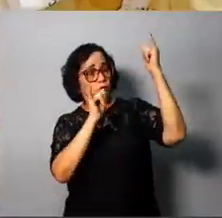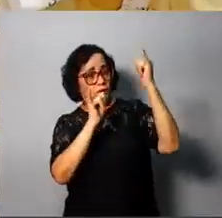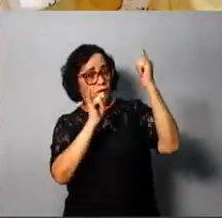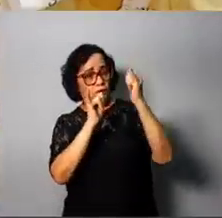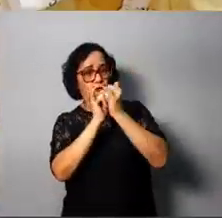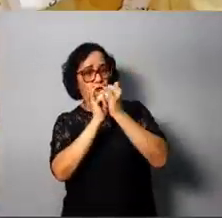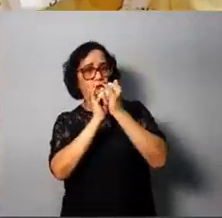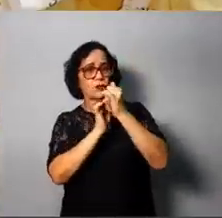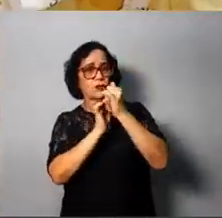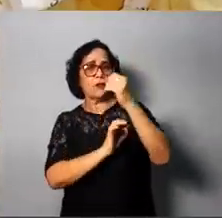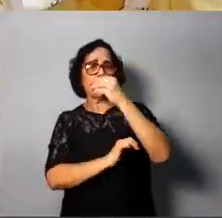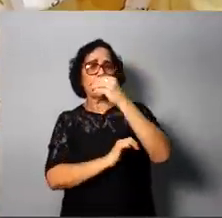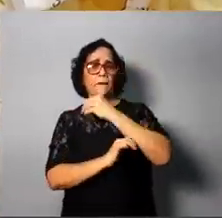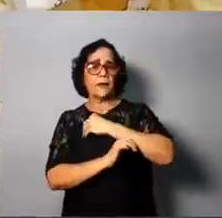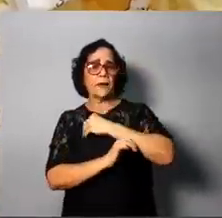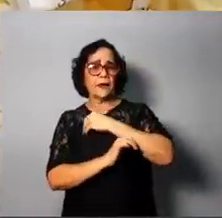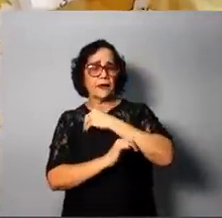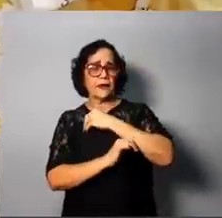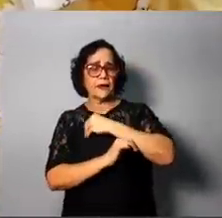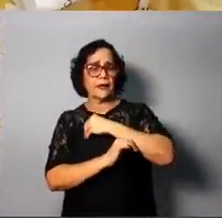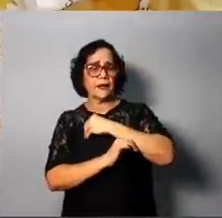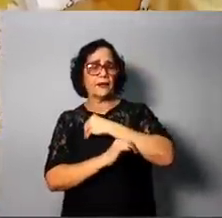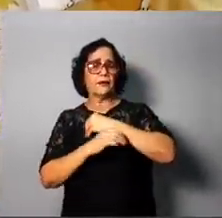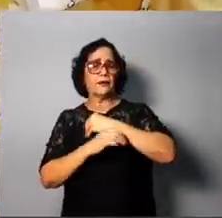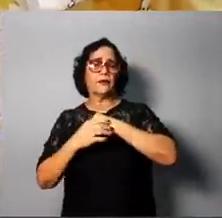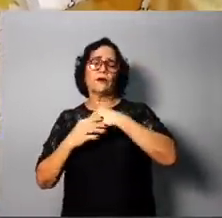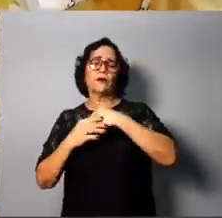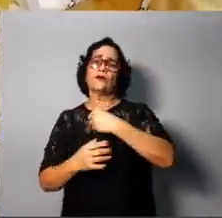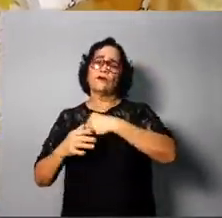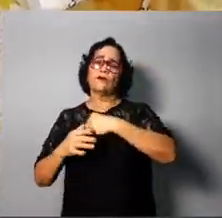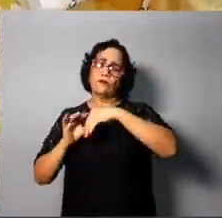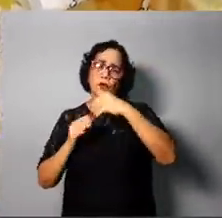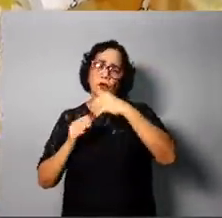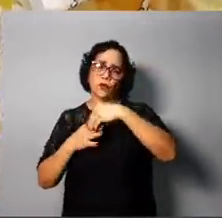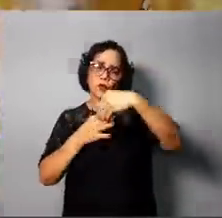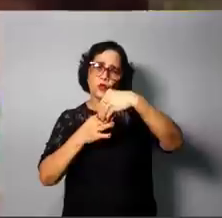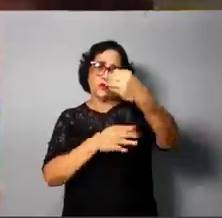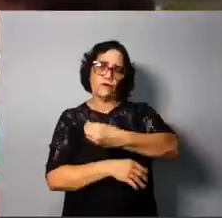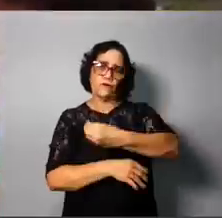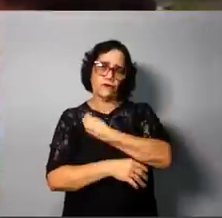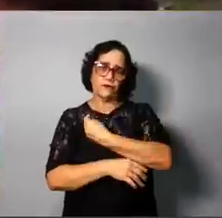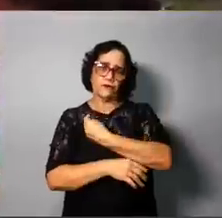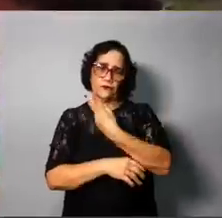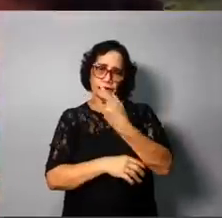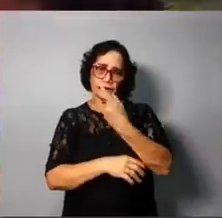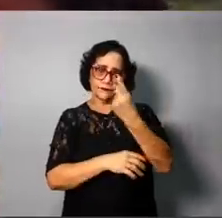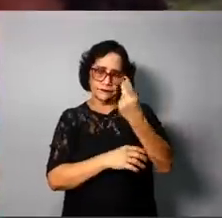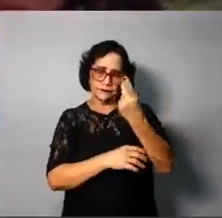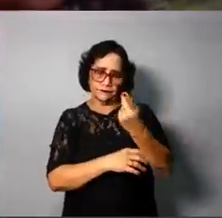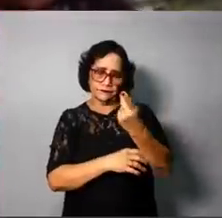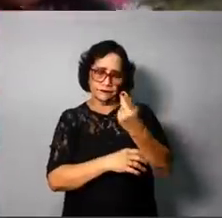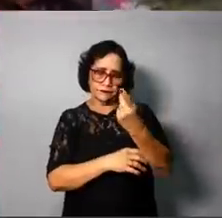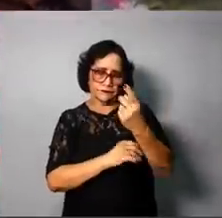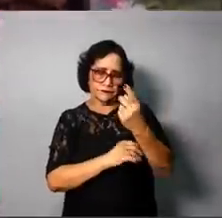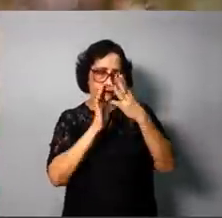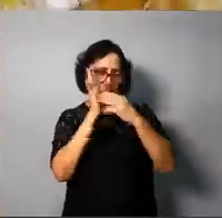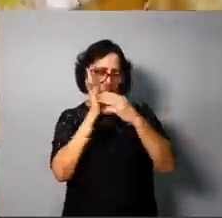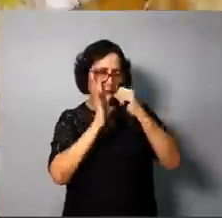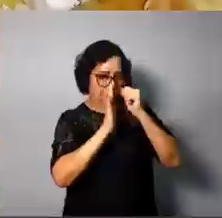nossos pecados e nos conduza à vida eterna. Amém.